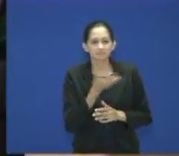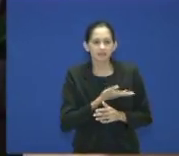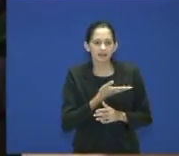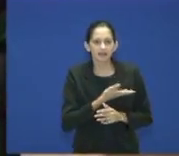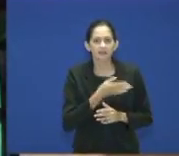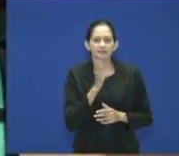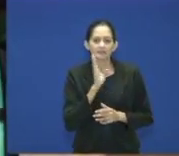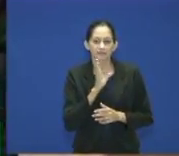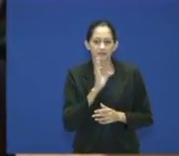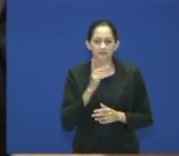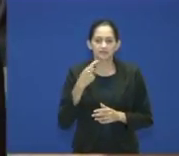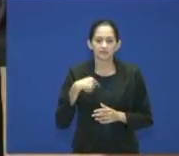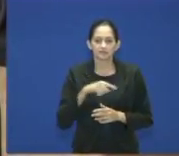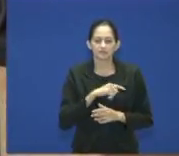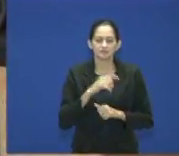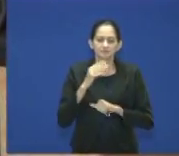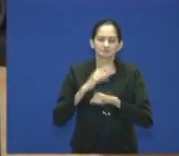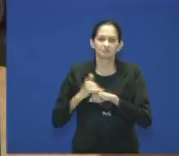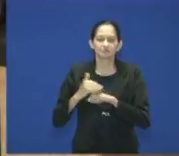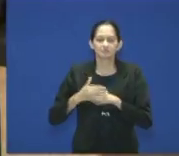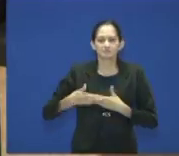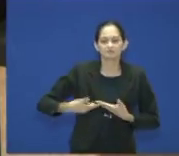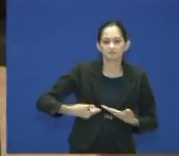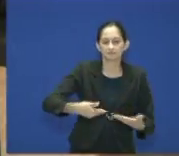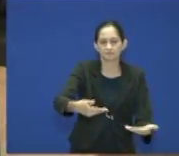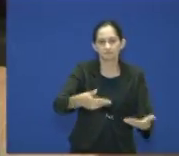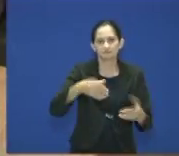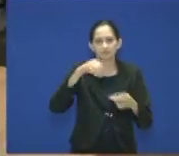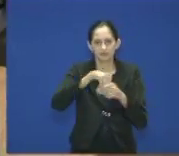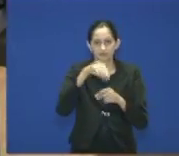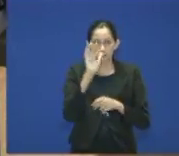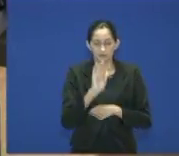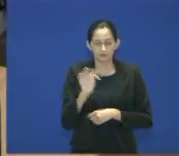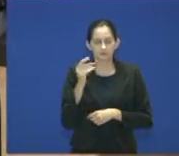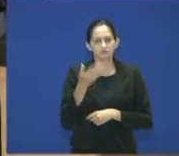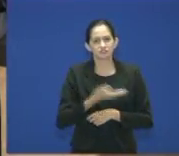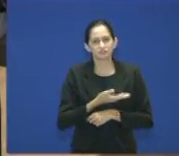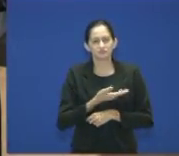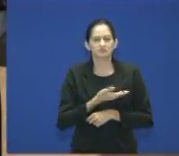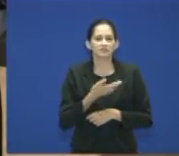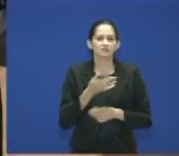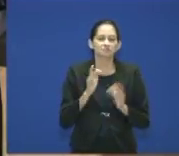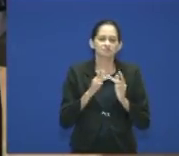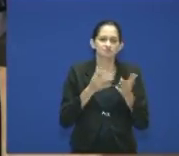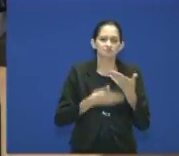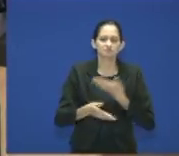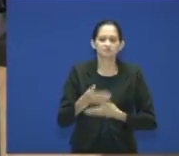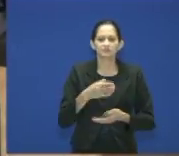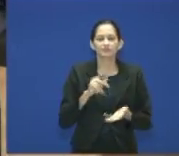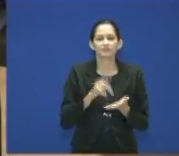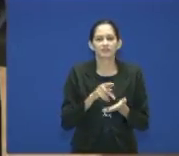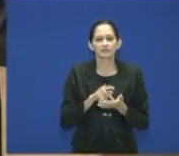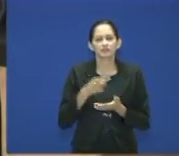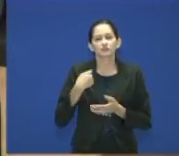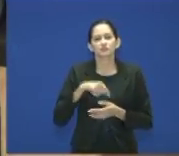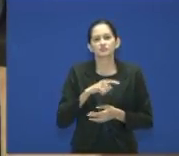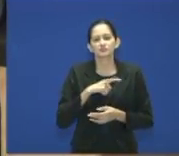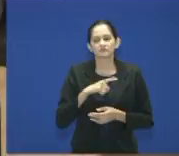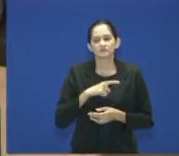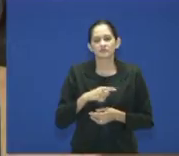Não fomos mal recebidos, pelo contrário. Fizemos amizades sinceras que levaremos para a vida